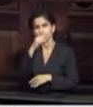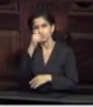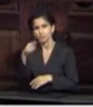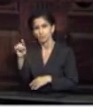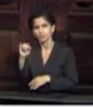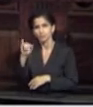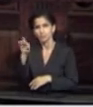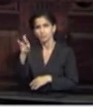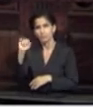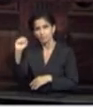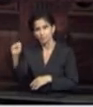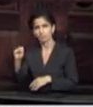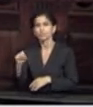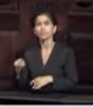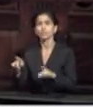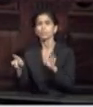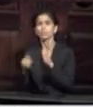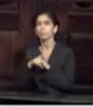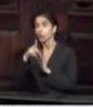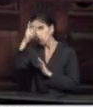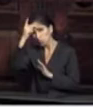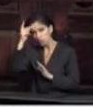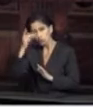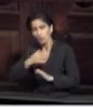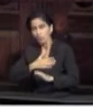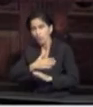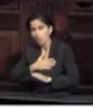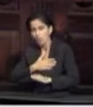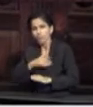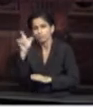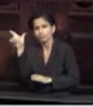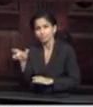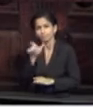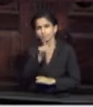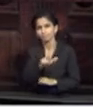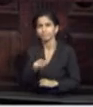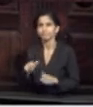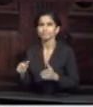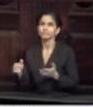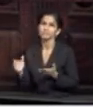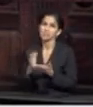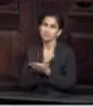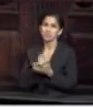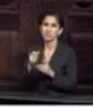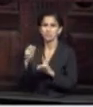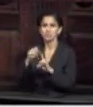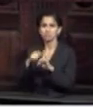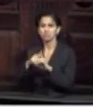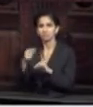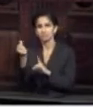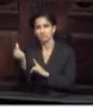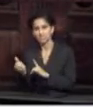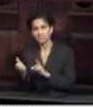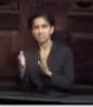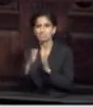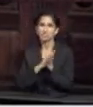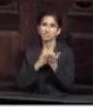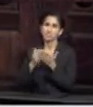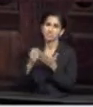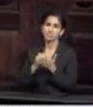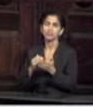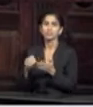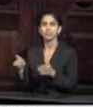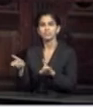um humanista. E tirar Jean Willis, seja por 4, 6 meses, ou querer caçar o seu mandato,